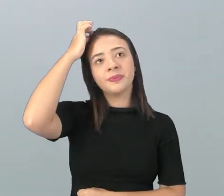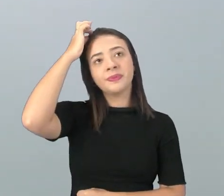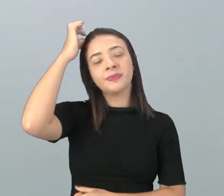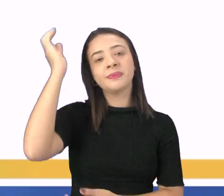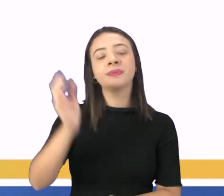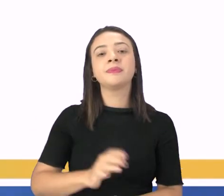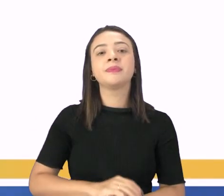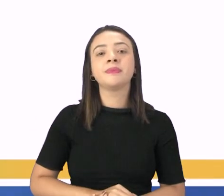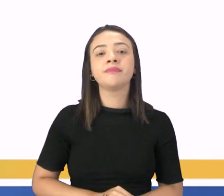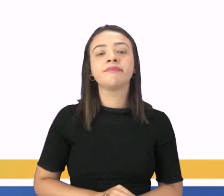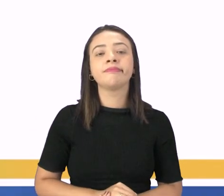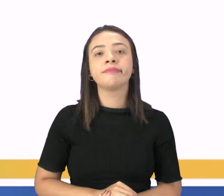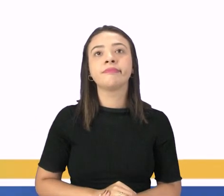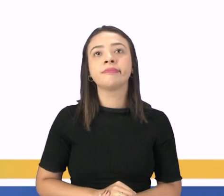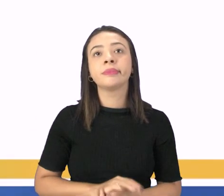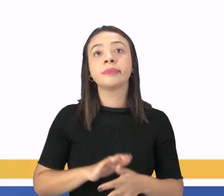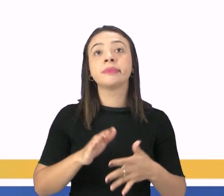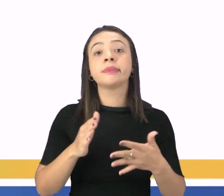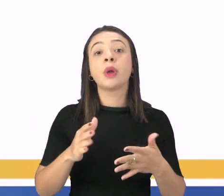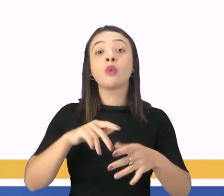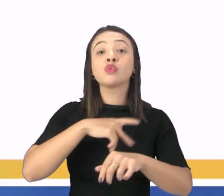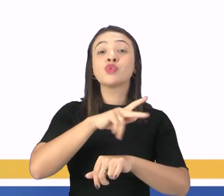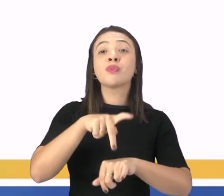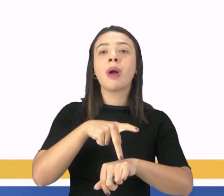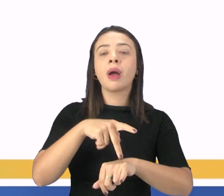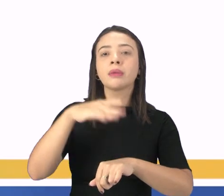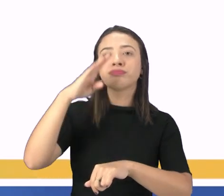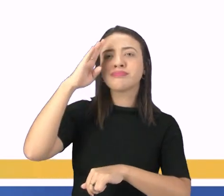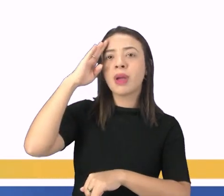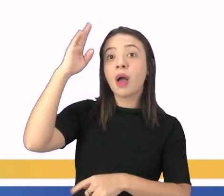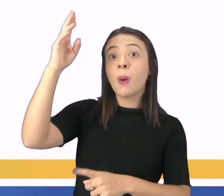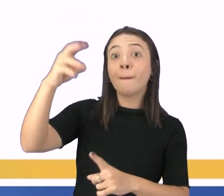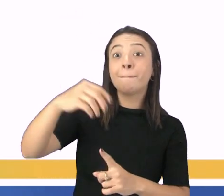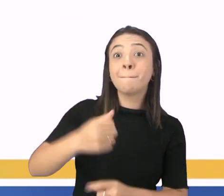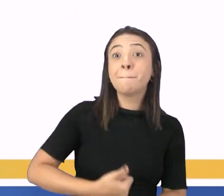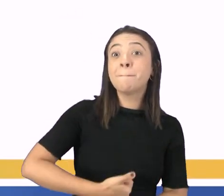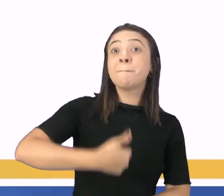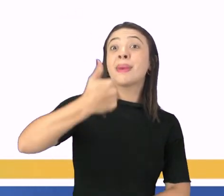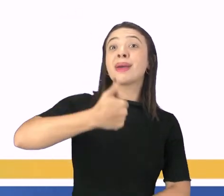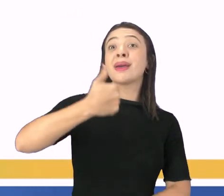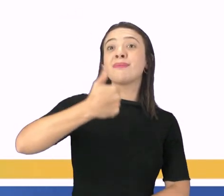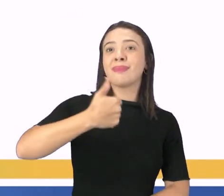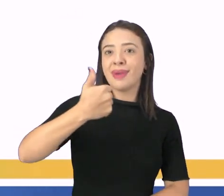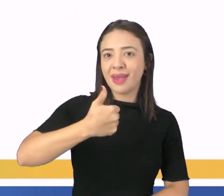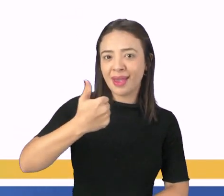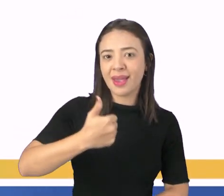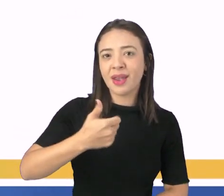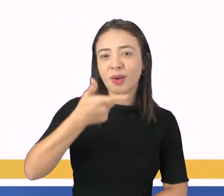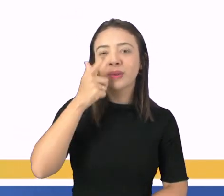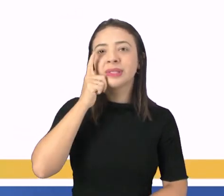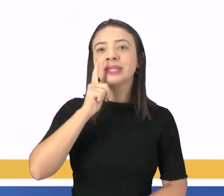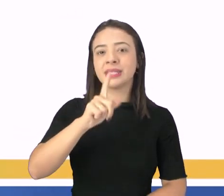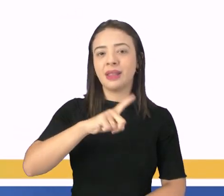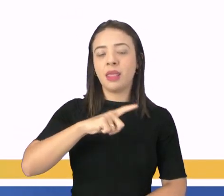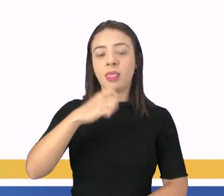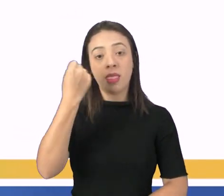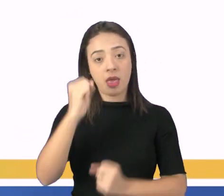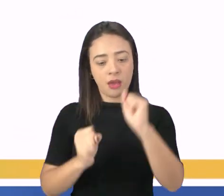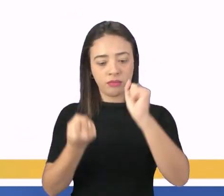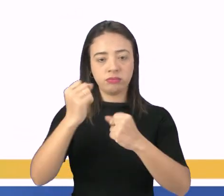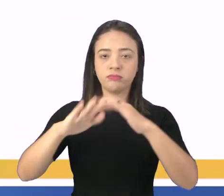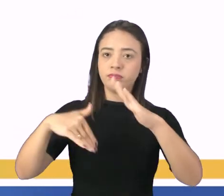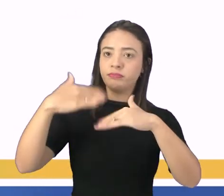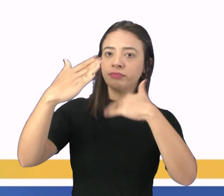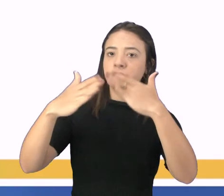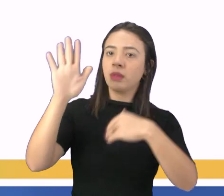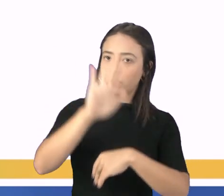Olha só, industrialização dos países pioneiros, ou seja, aqueles que primeiro se industrializaram ali na